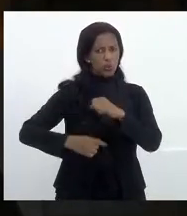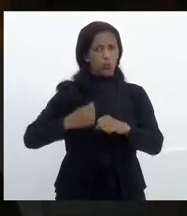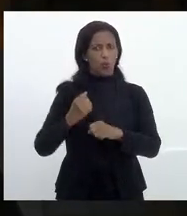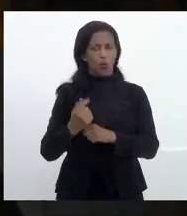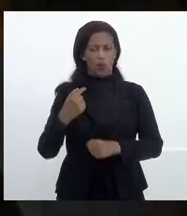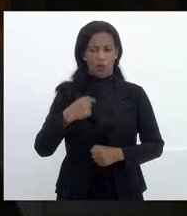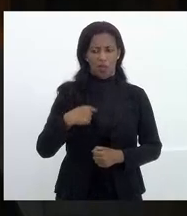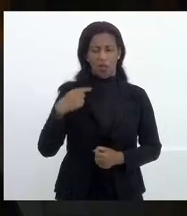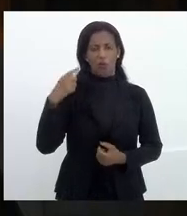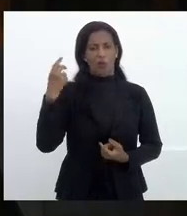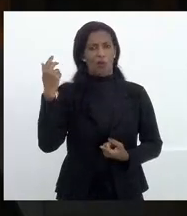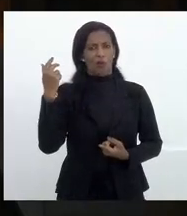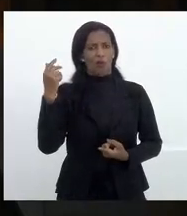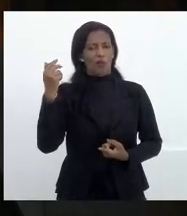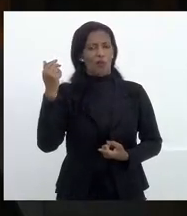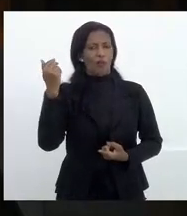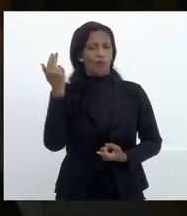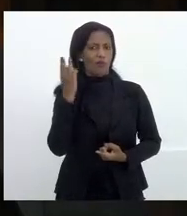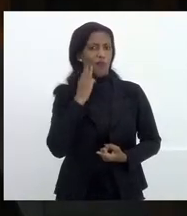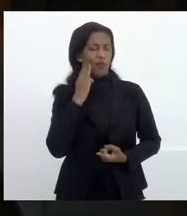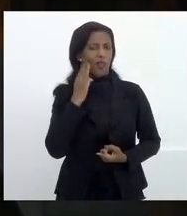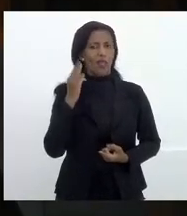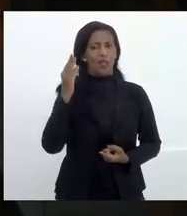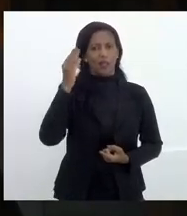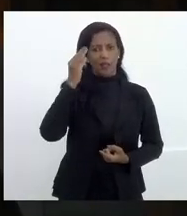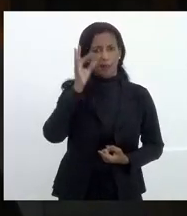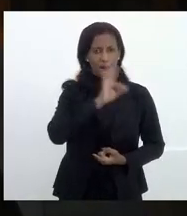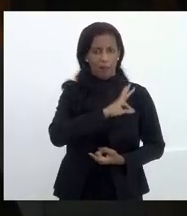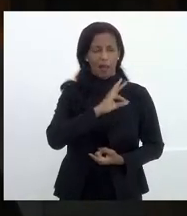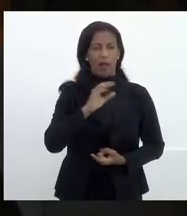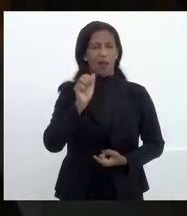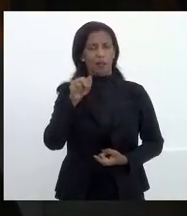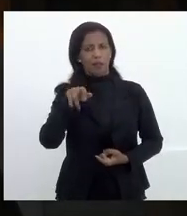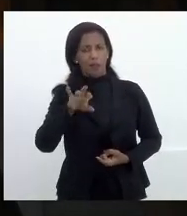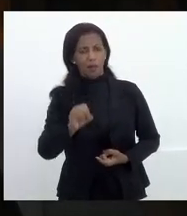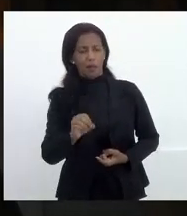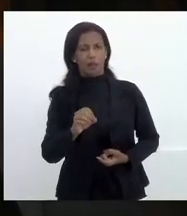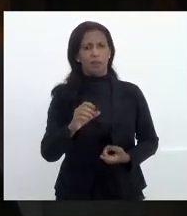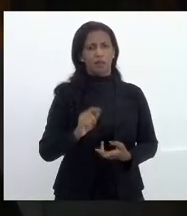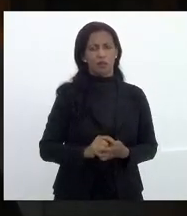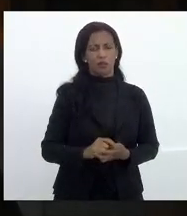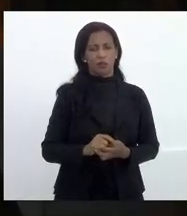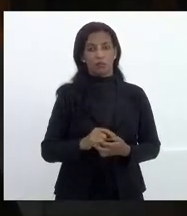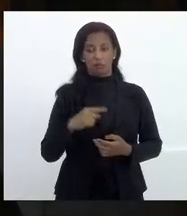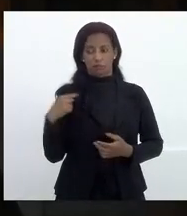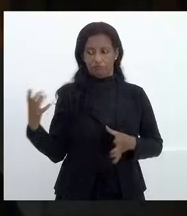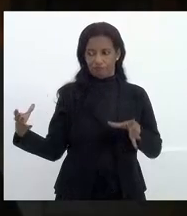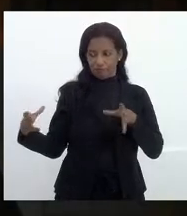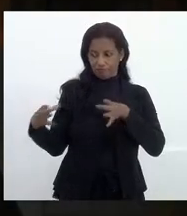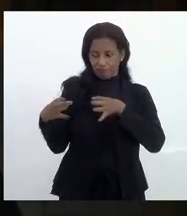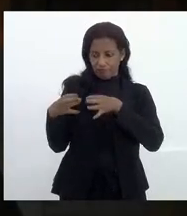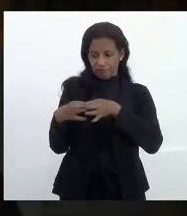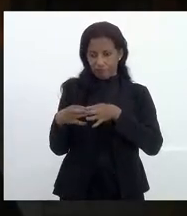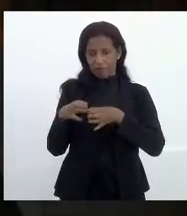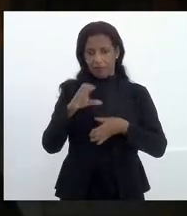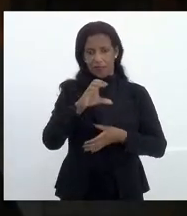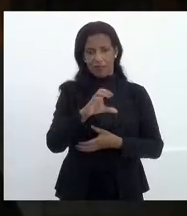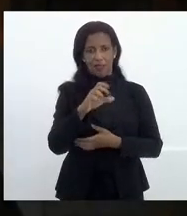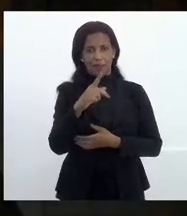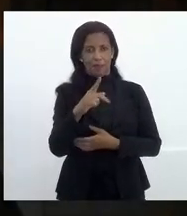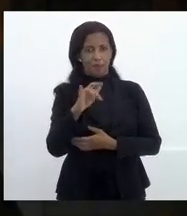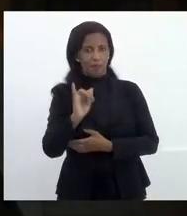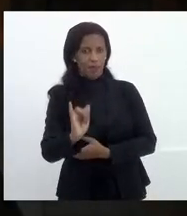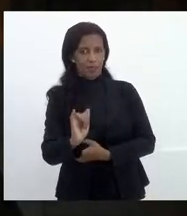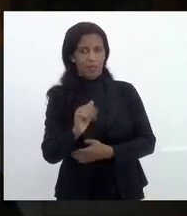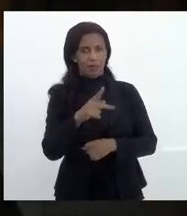Deputado Leonardo para da Marta Rocha Deputado Alexandre Freitas ele tá dando essa Morais a gente fez uma CPI em o rio previdência